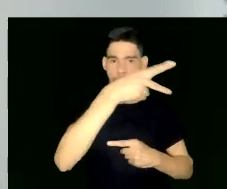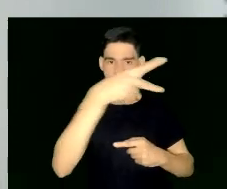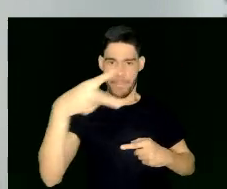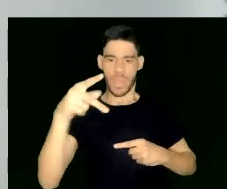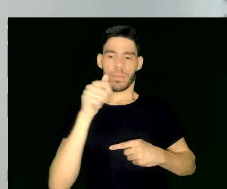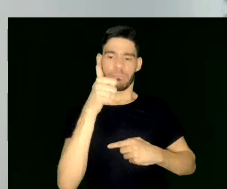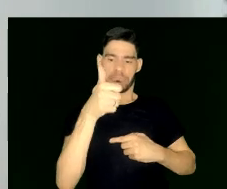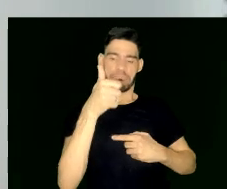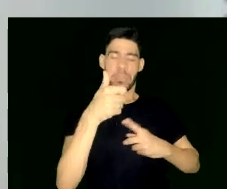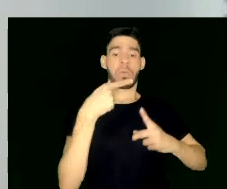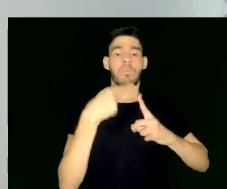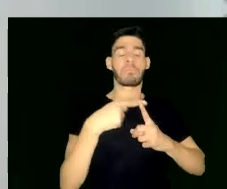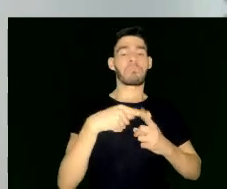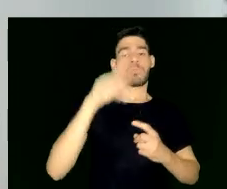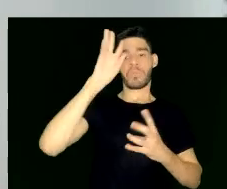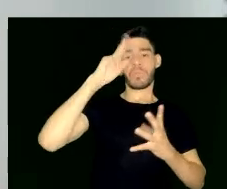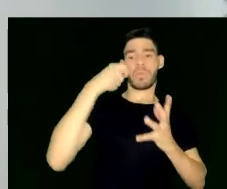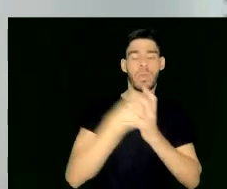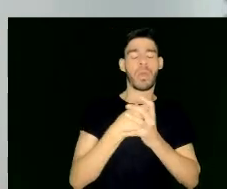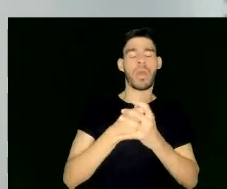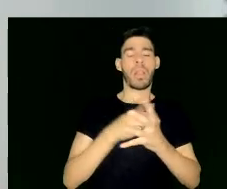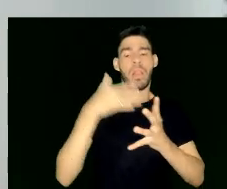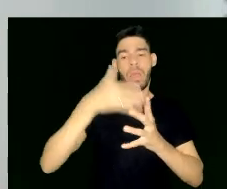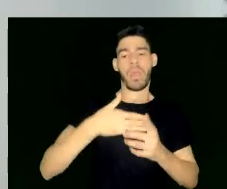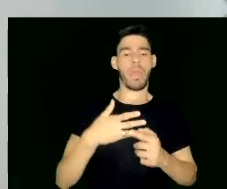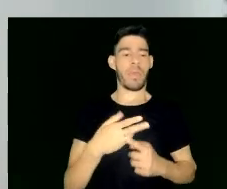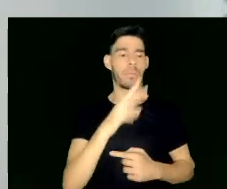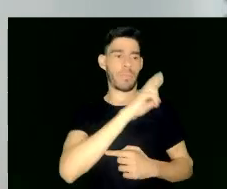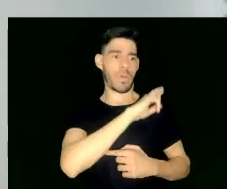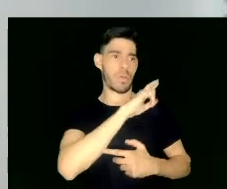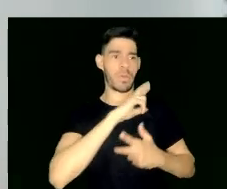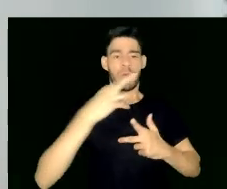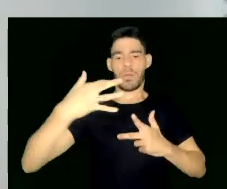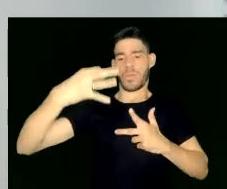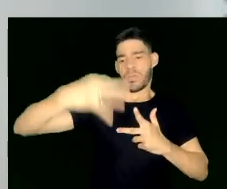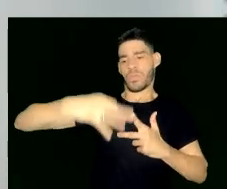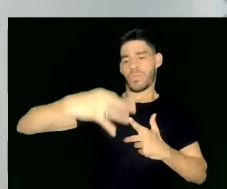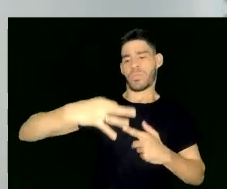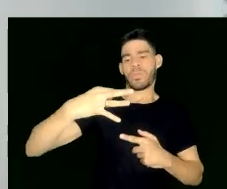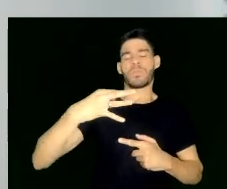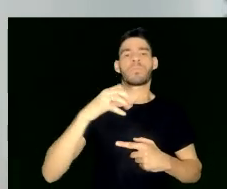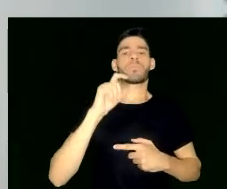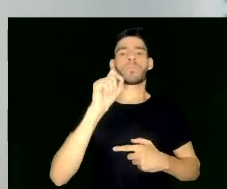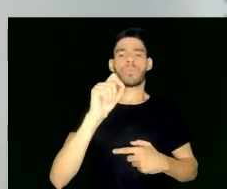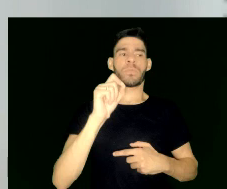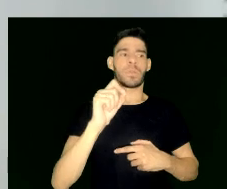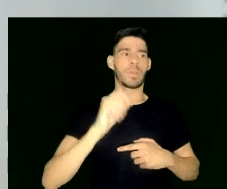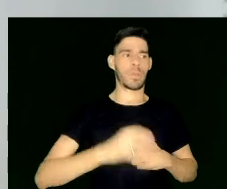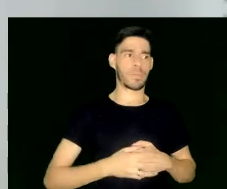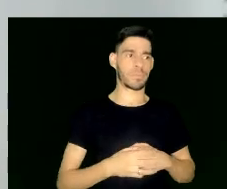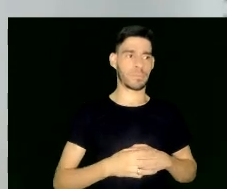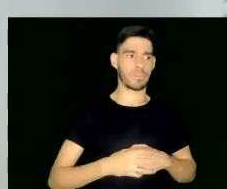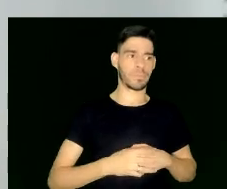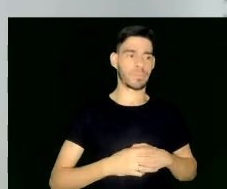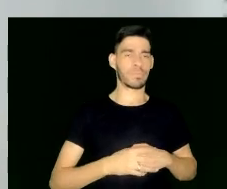limites discricionários, e uma vez que ele decide dentro desses limites, não é papel do Poder Judiciário